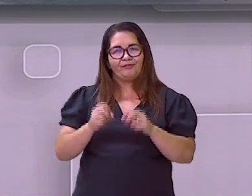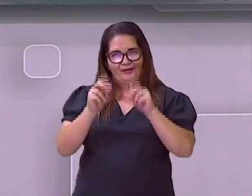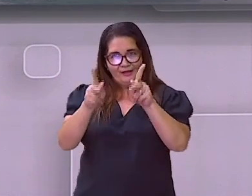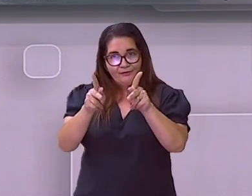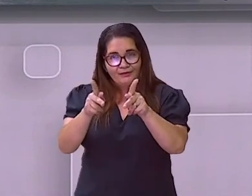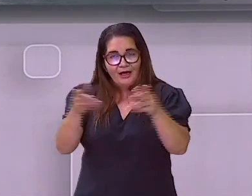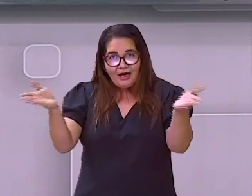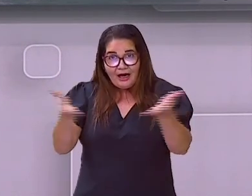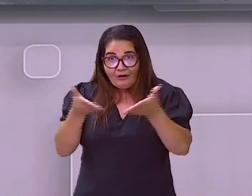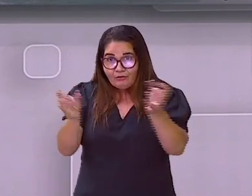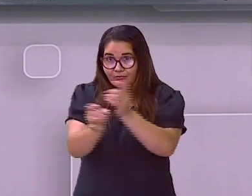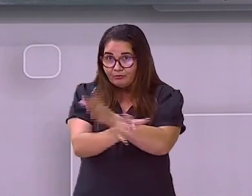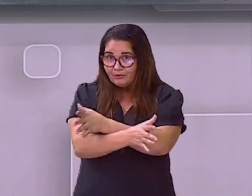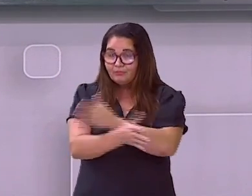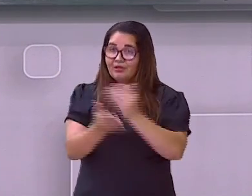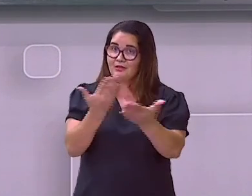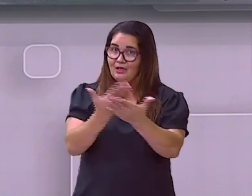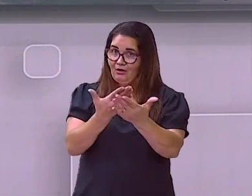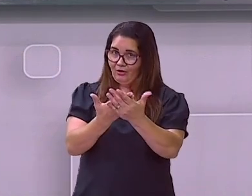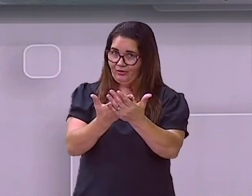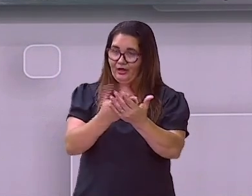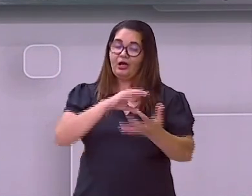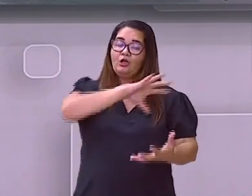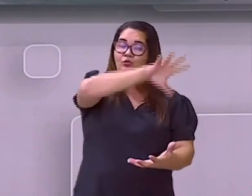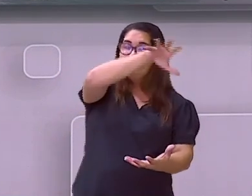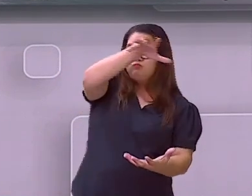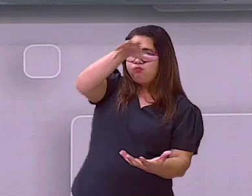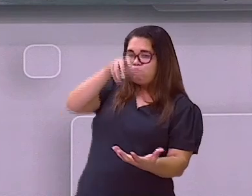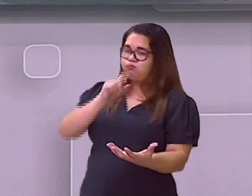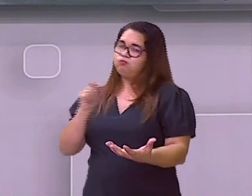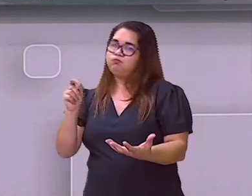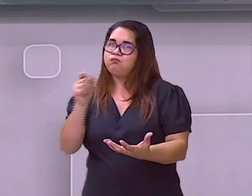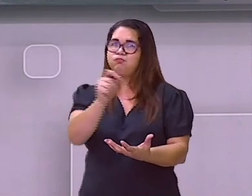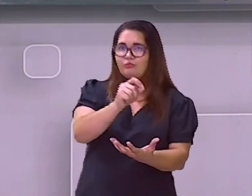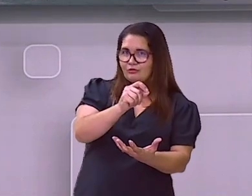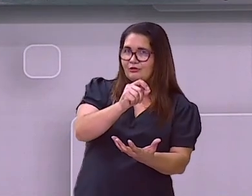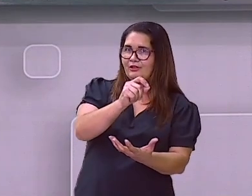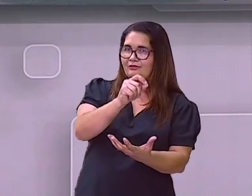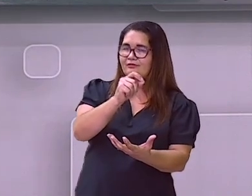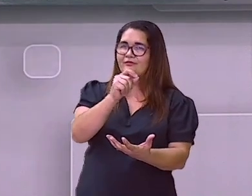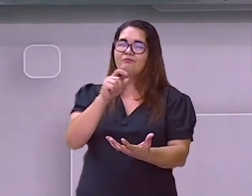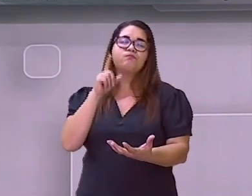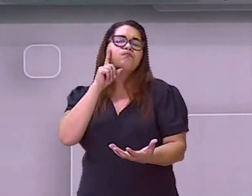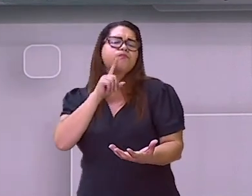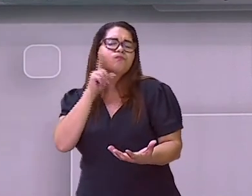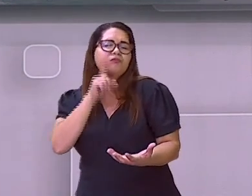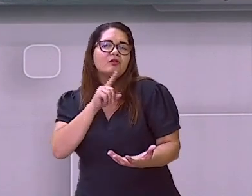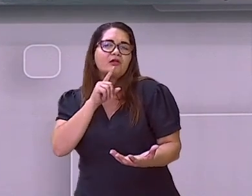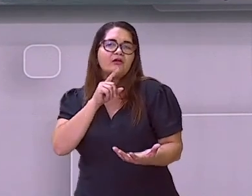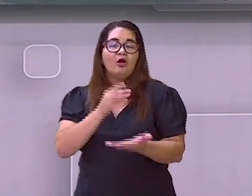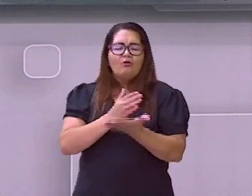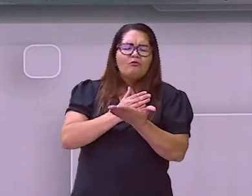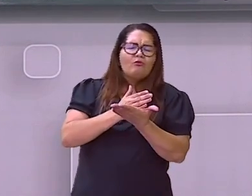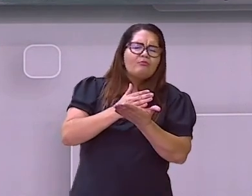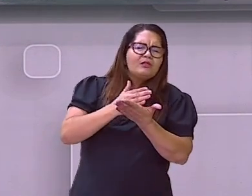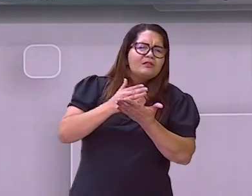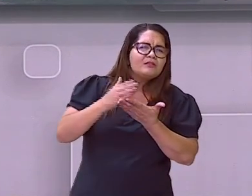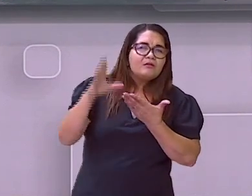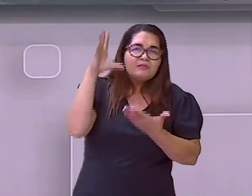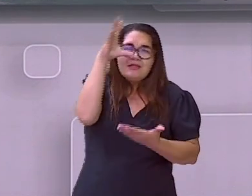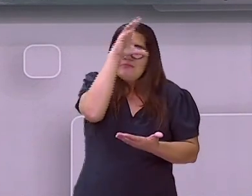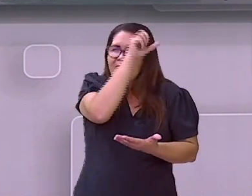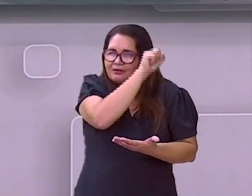aula, tá certo? Sobre o continente americano. Nós começamos a adentrar no